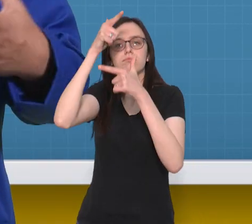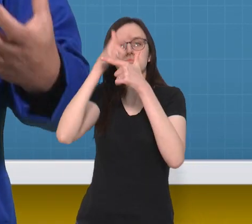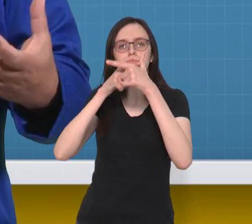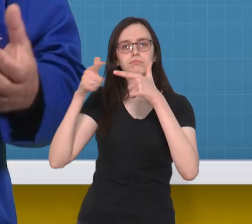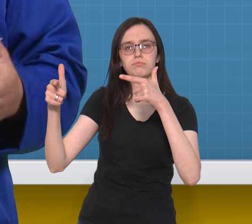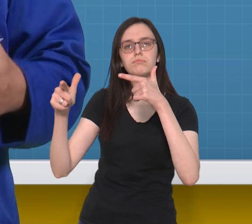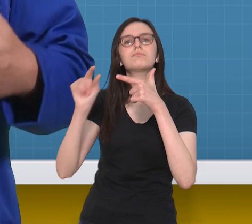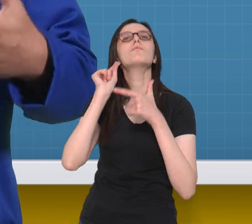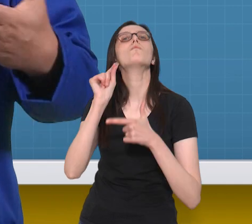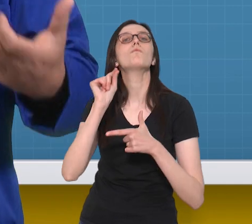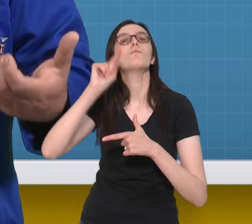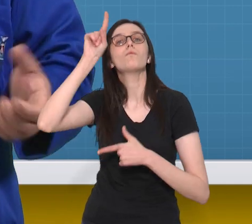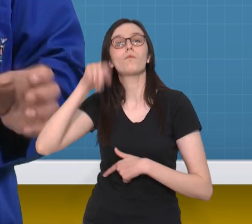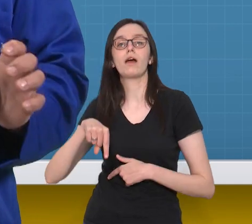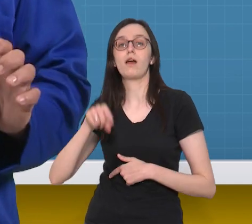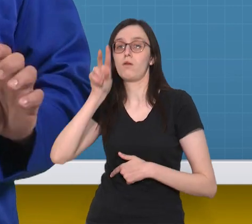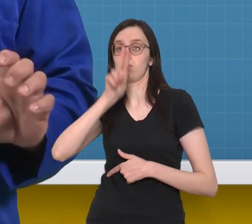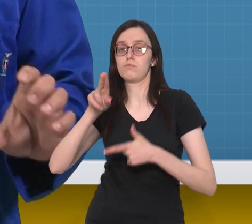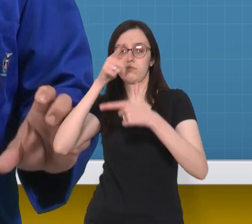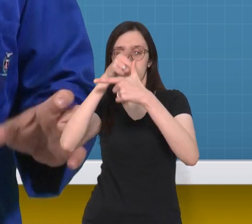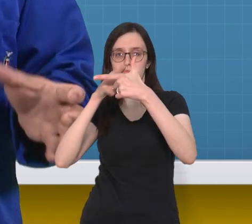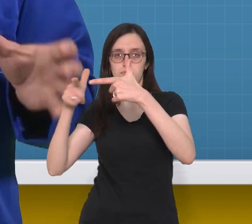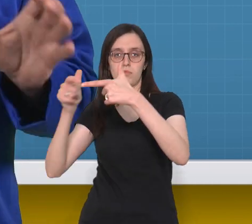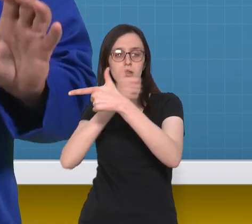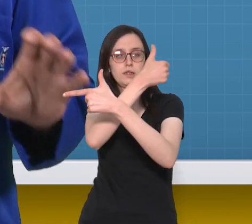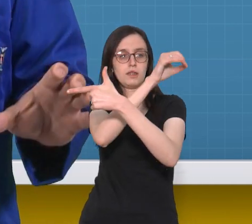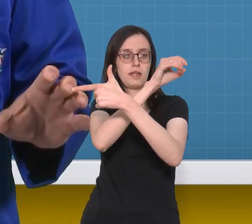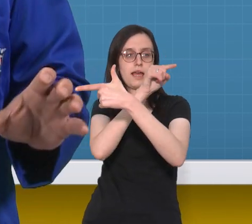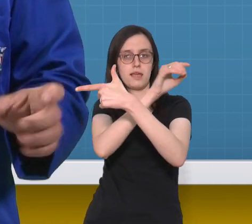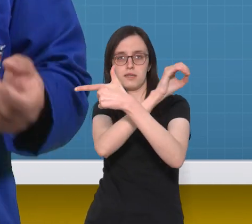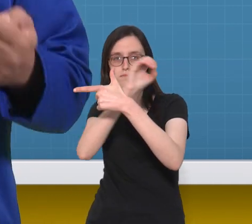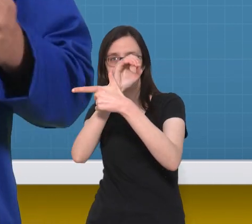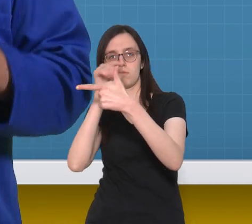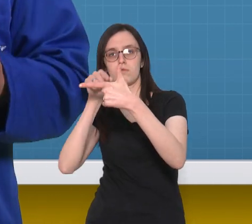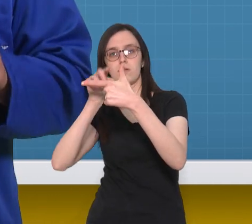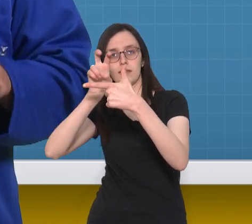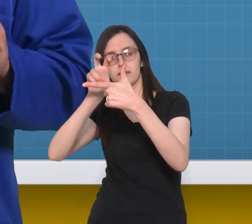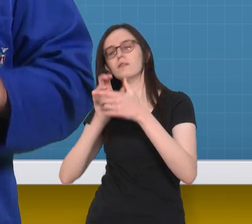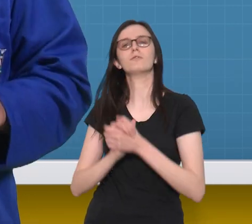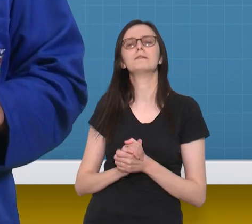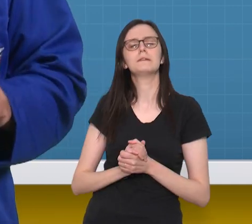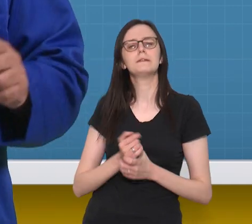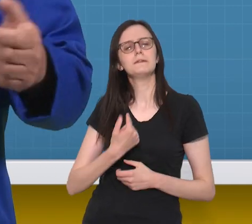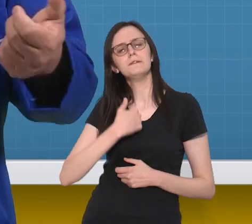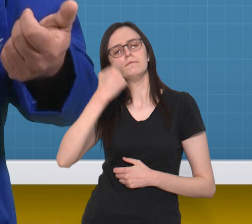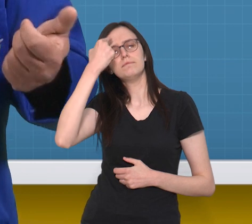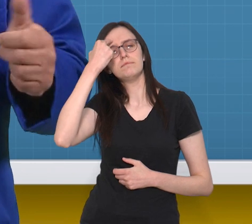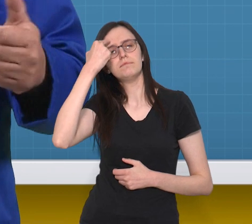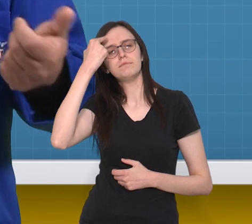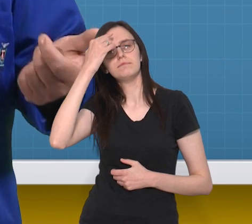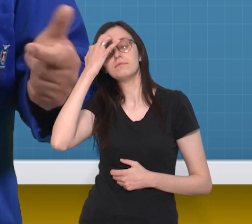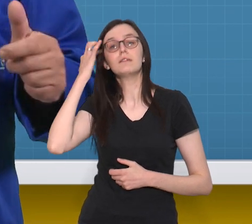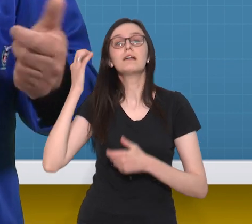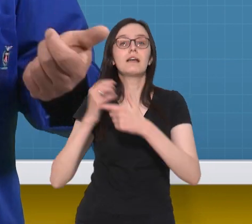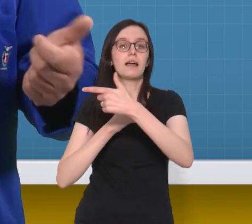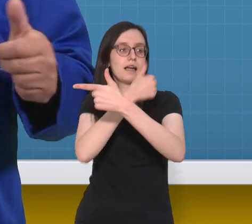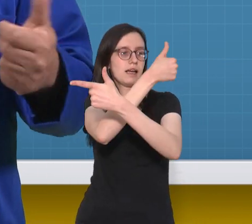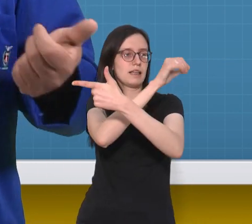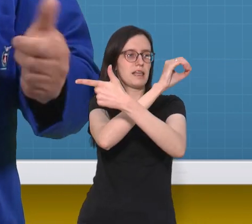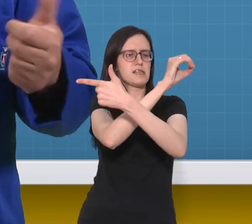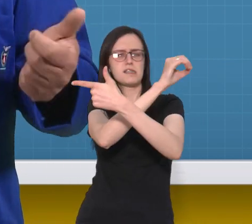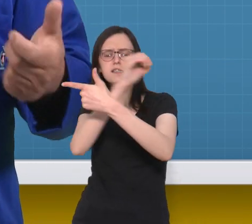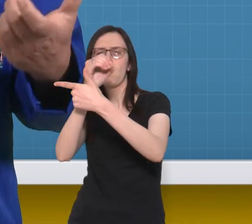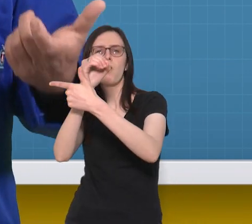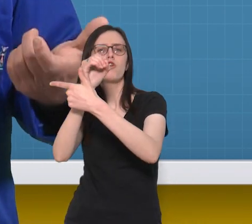fazer a divisão a partir do nosso dividendo. 10 mil. Eu posso fazer o seguinte, pegar apenas os dois